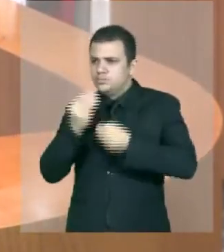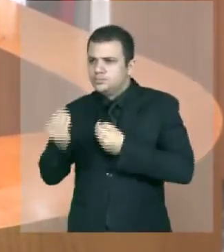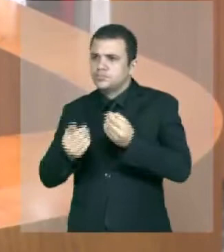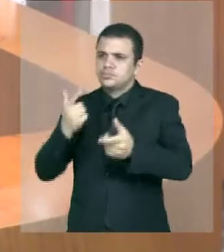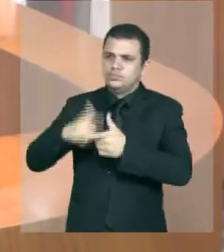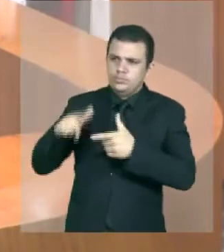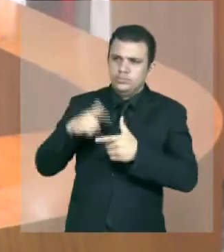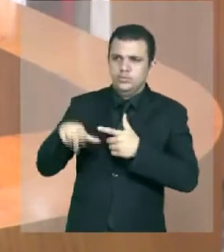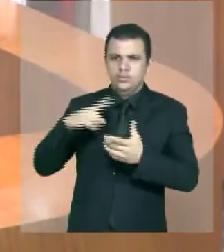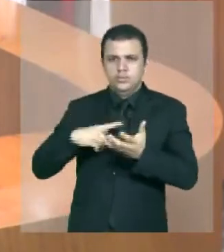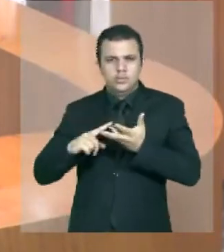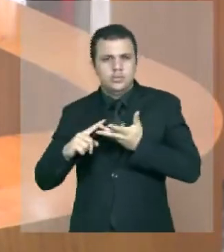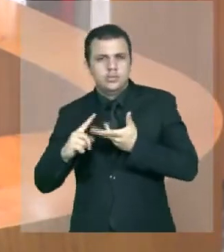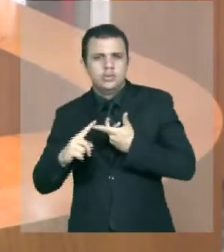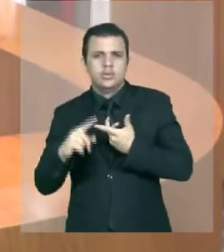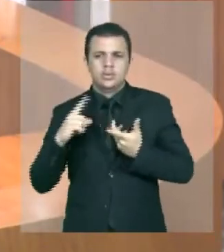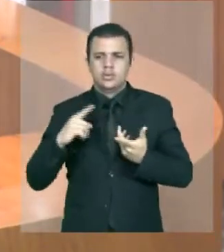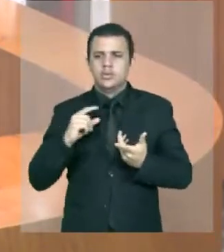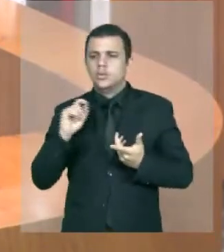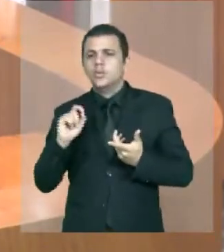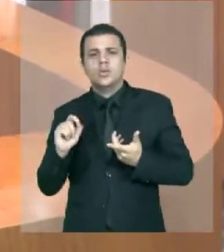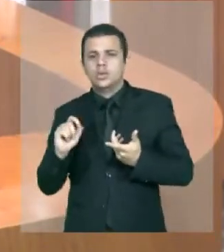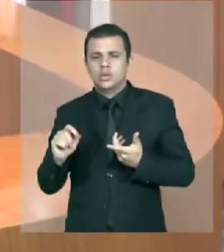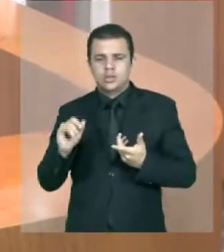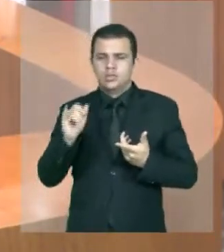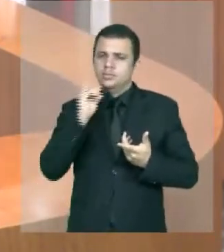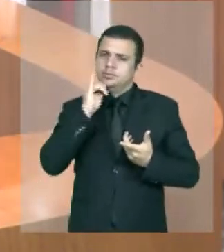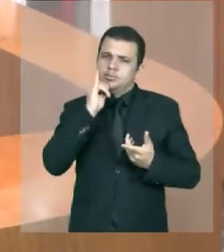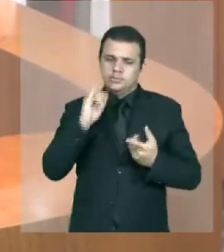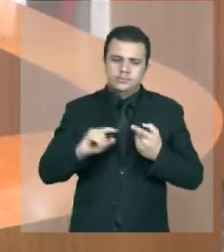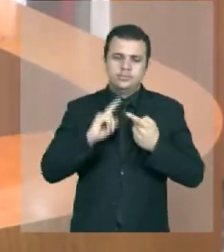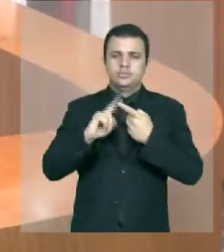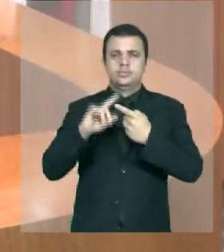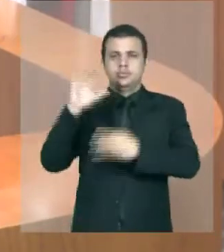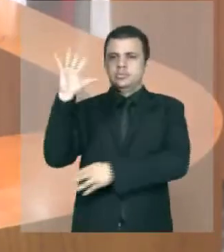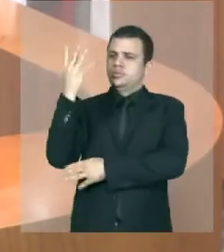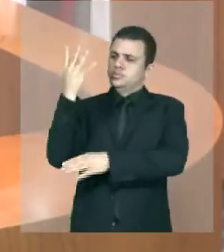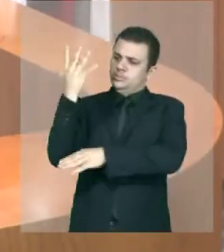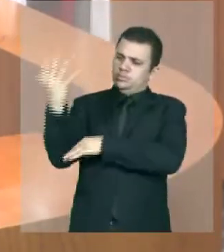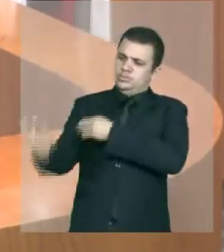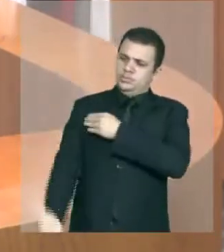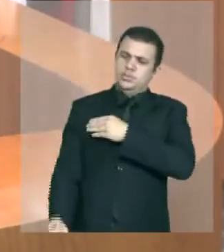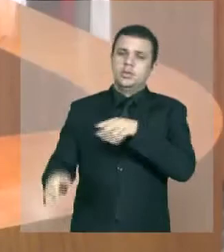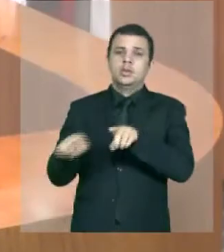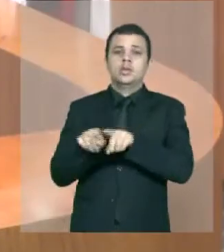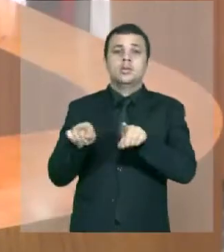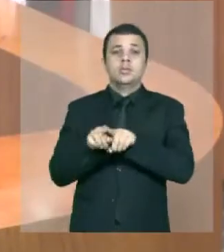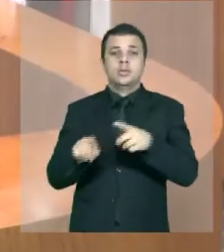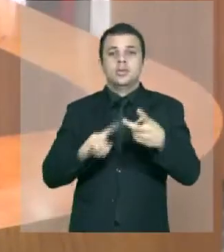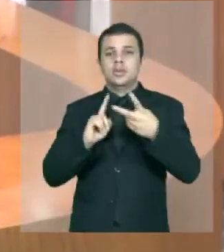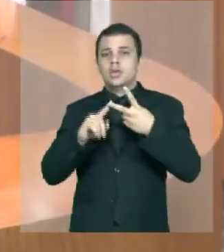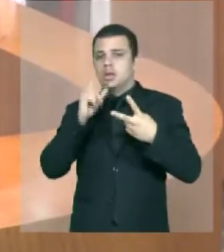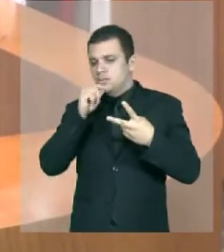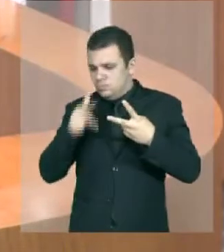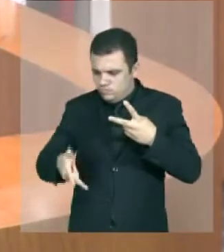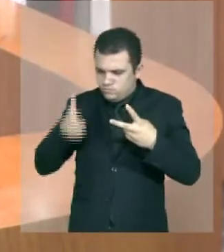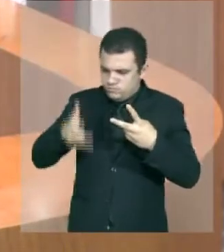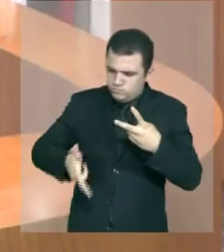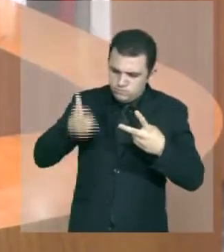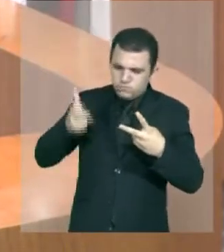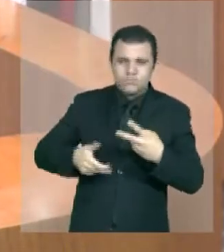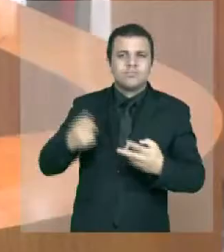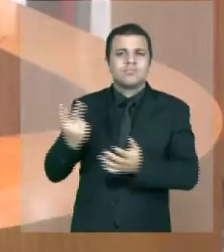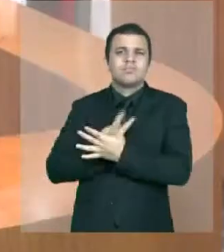assoreamentos, que vão desde o desmatamento à captação da água de forma irregular.